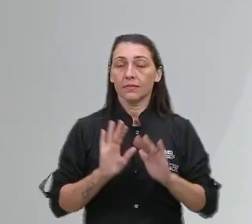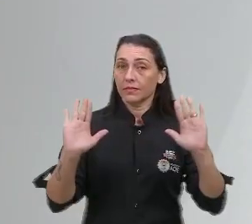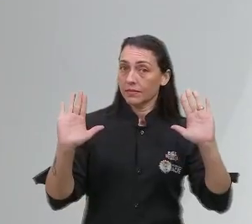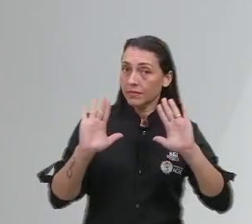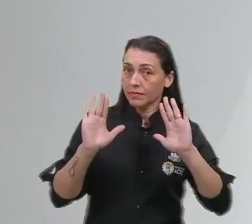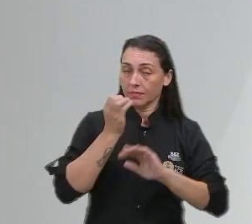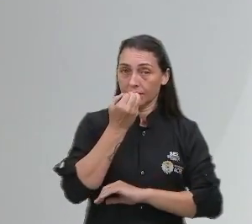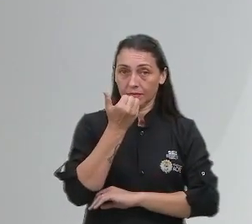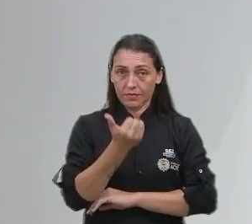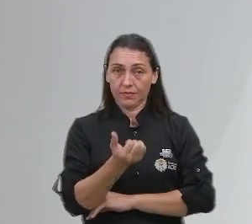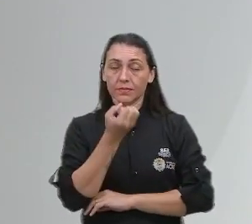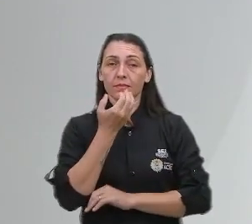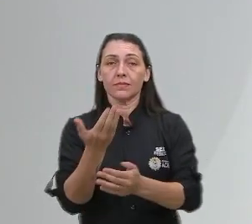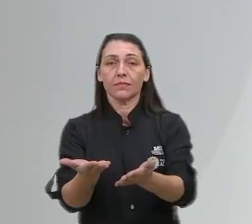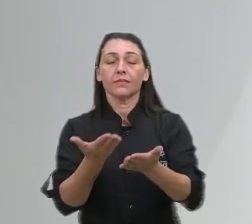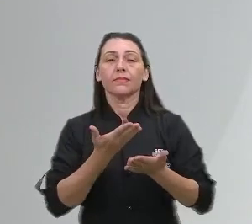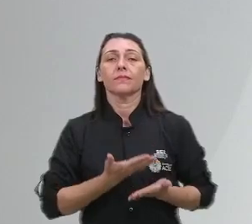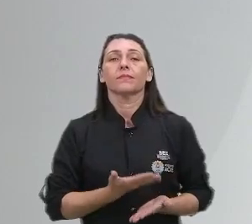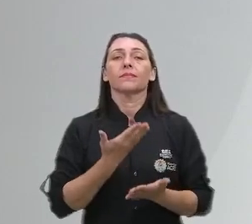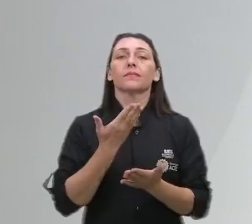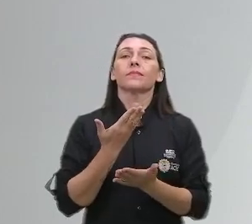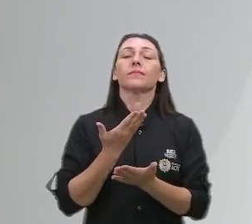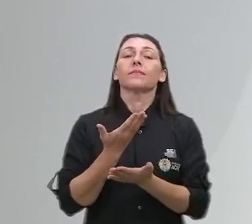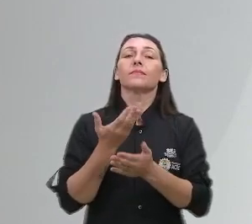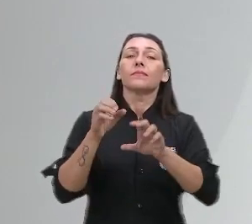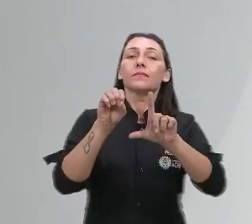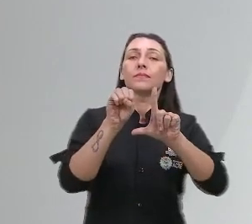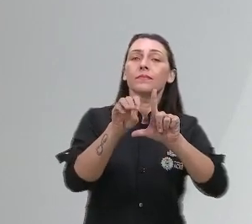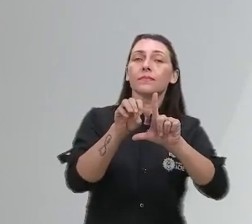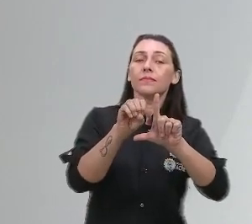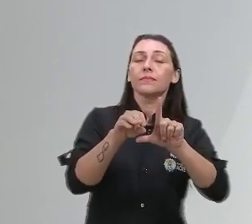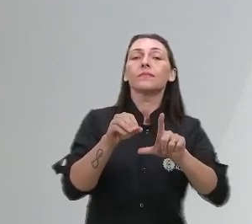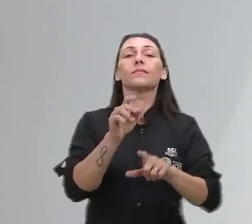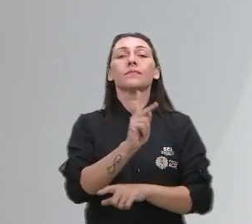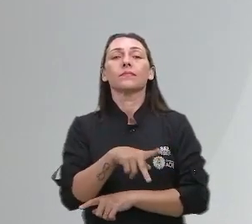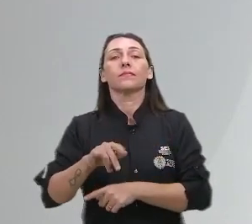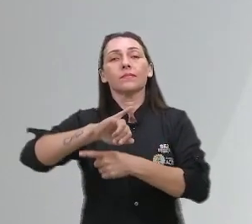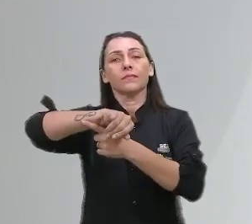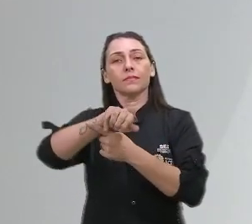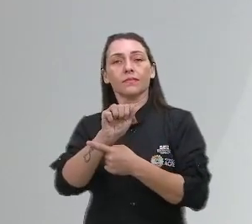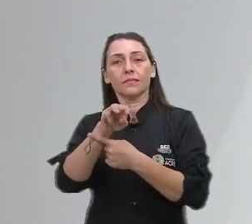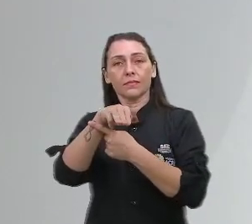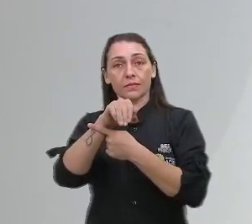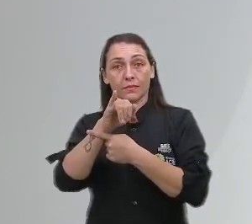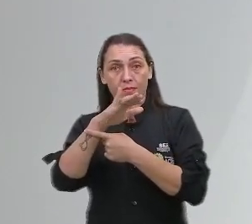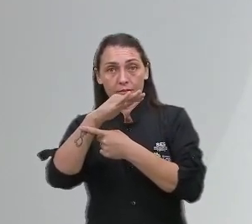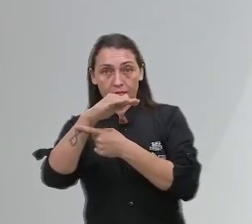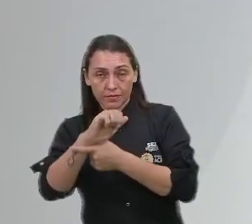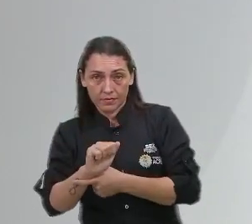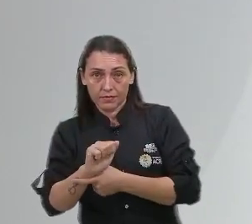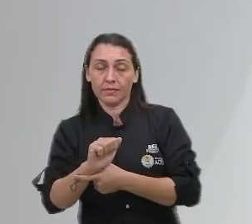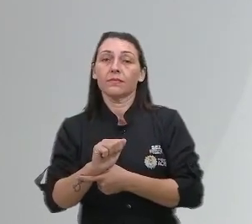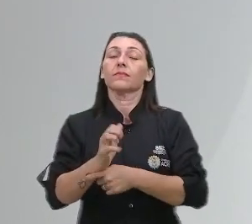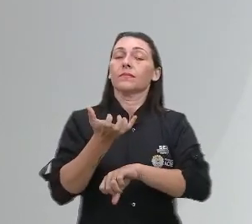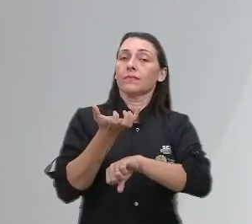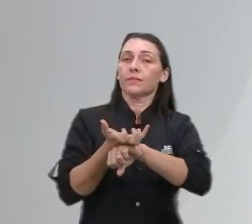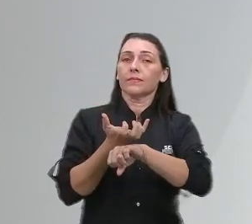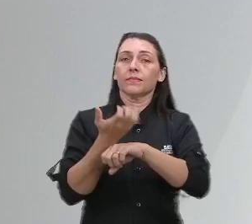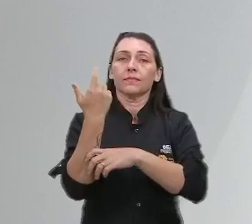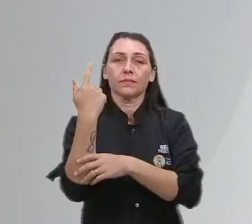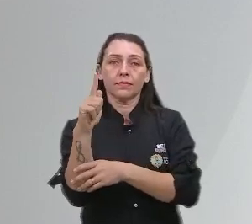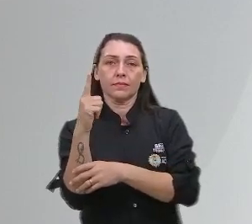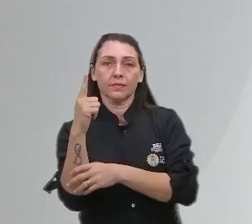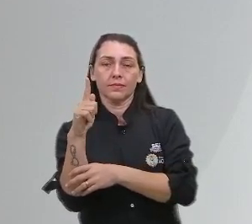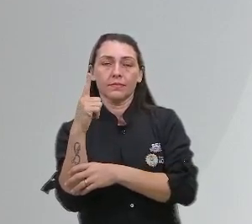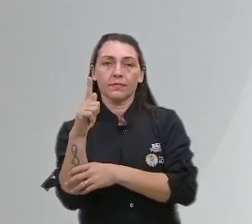Olá, tudo bem? Sejam todos bem-vindos ao Ensino Híbrido. Eu sou a professora Jamaica Kelly, esse é o componente curricular